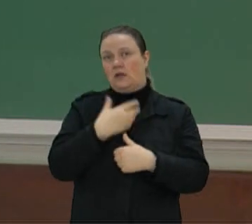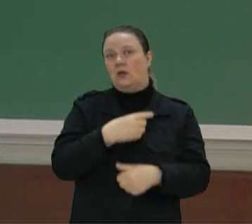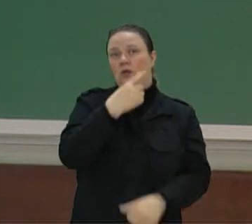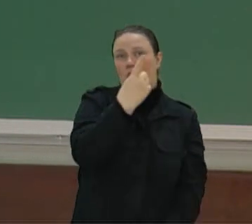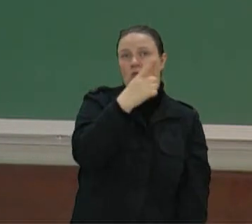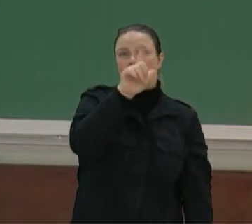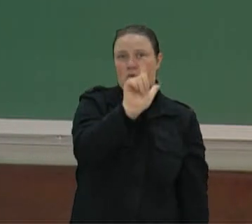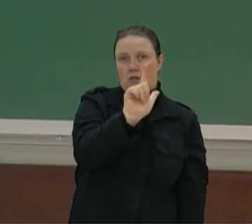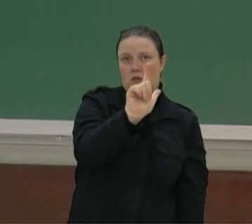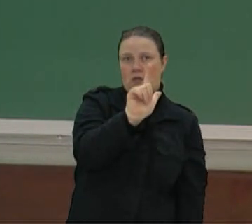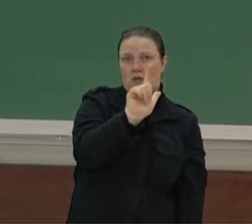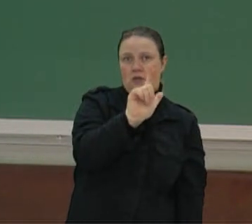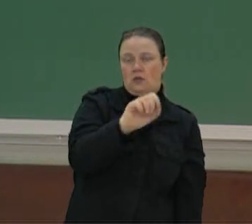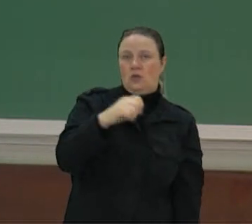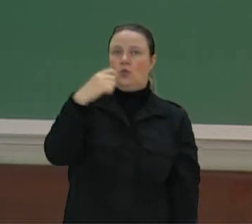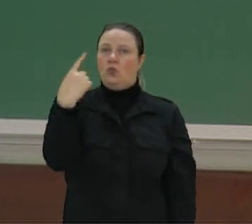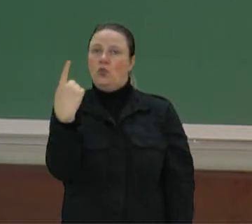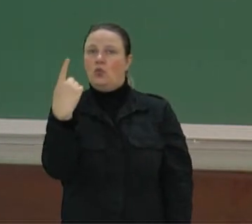1 pão doce, vai ser